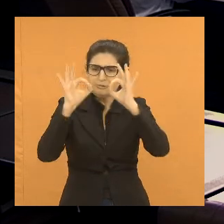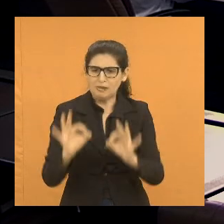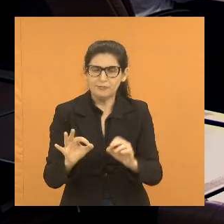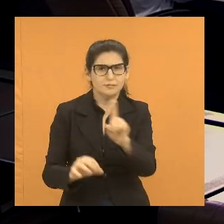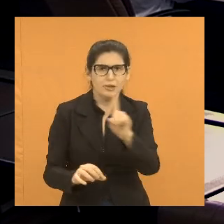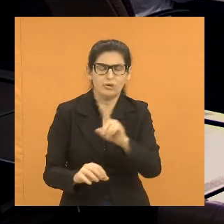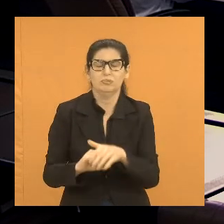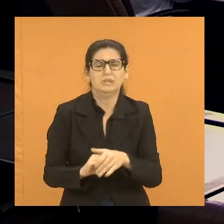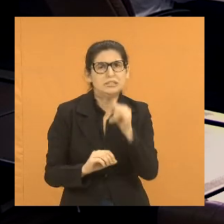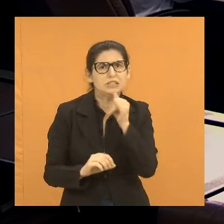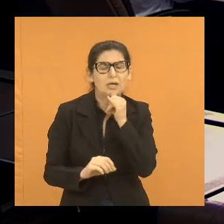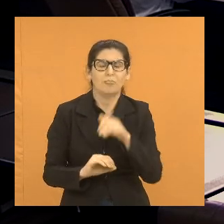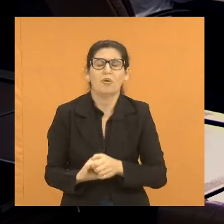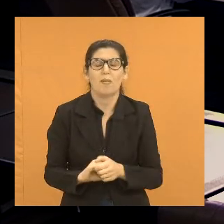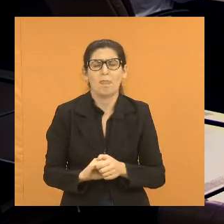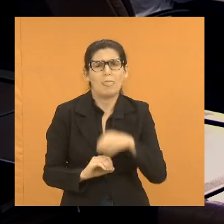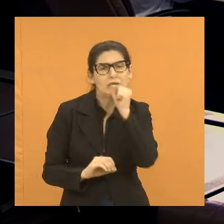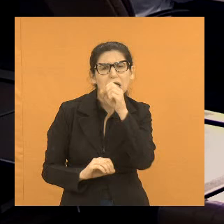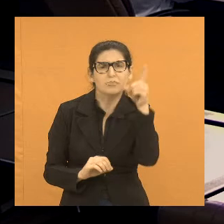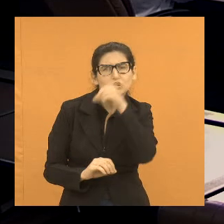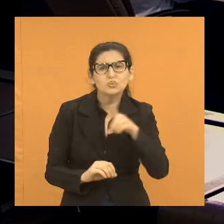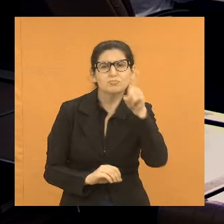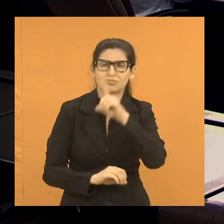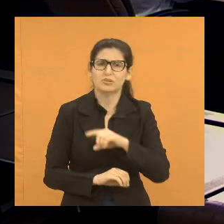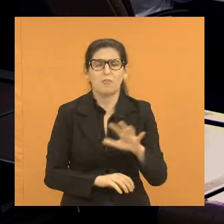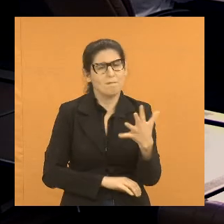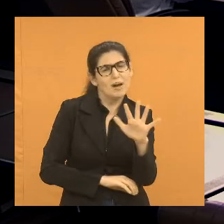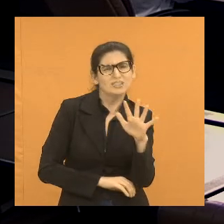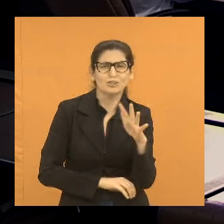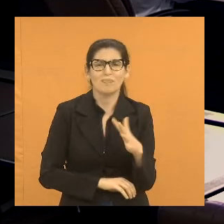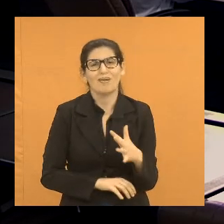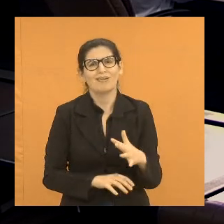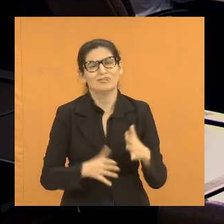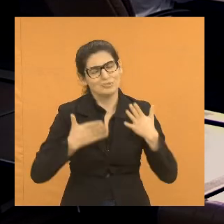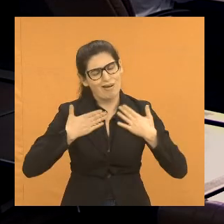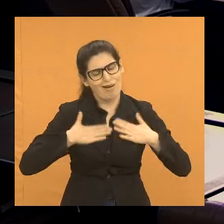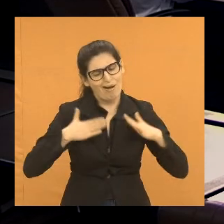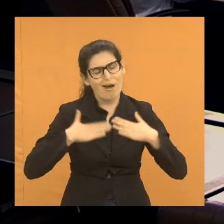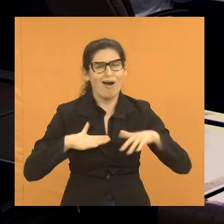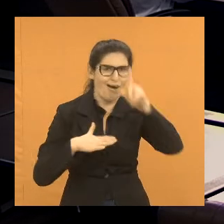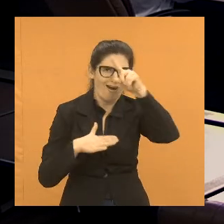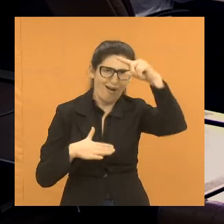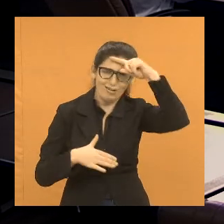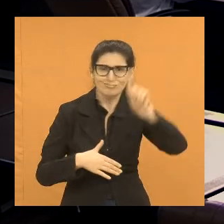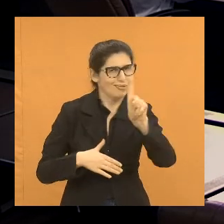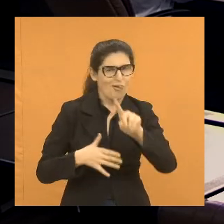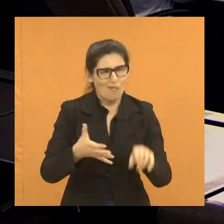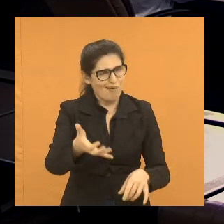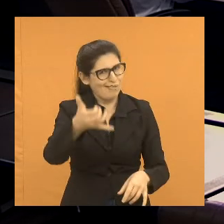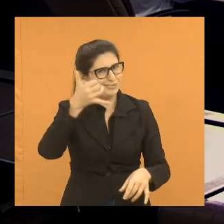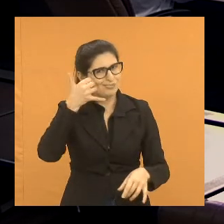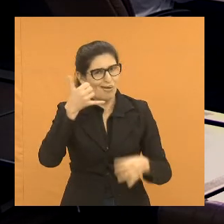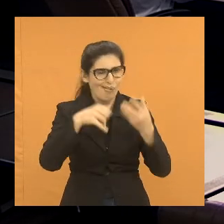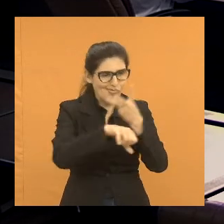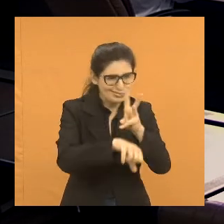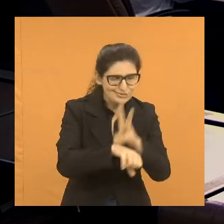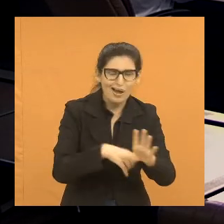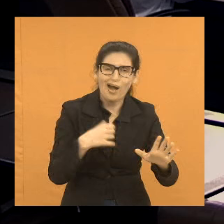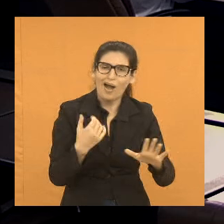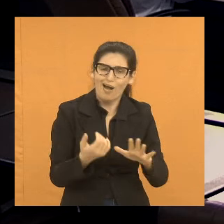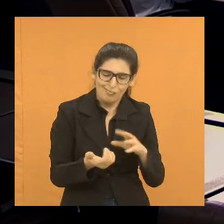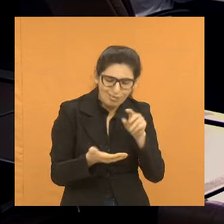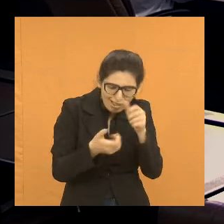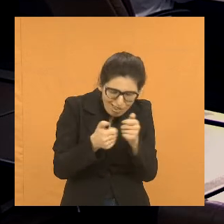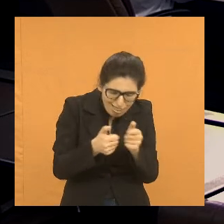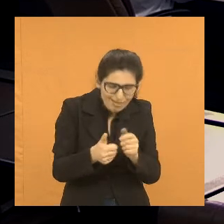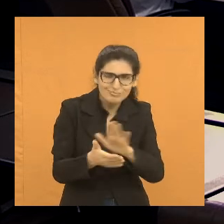de semana, não sei, deve ter sido mais ou menos tranquilo, porque eu não recebi 1000 ligações, 1000 WhatsApps e tudo mais. Mas